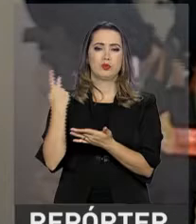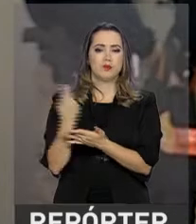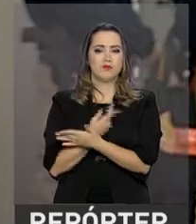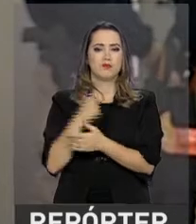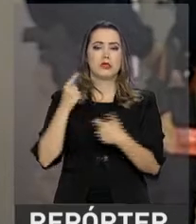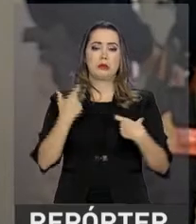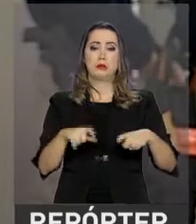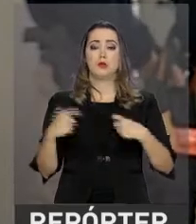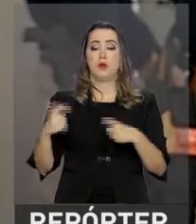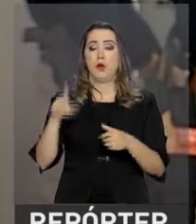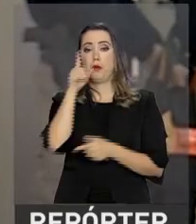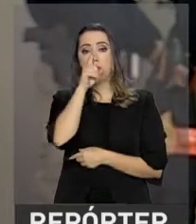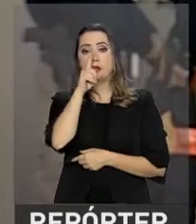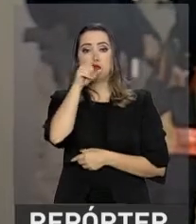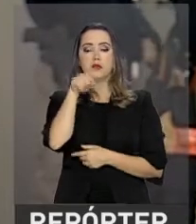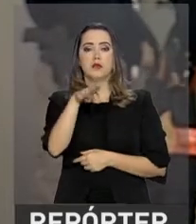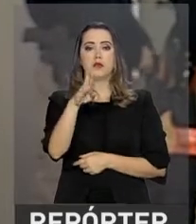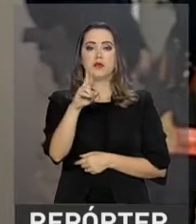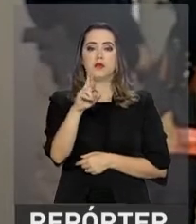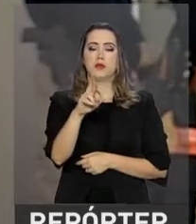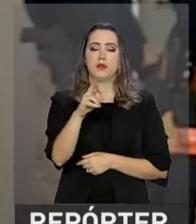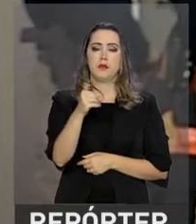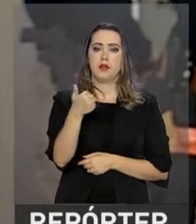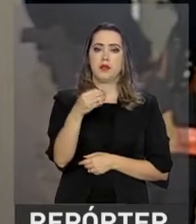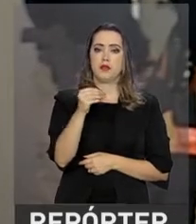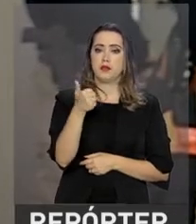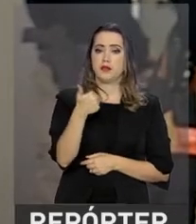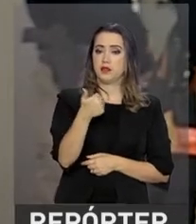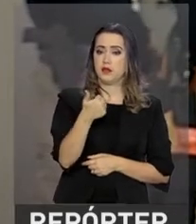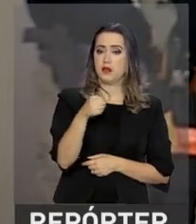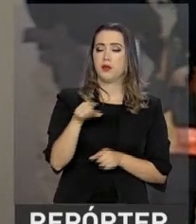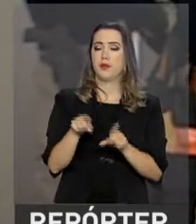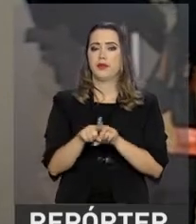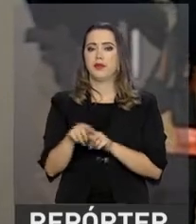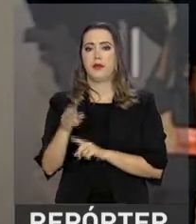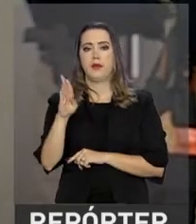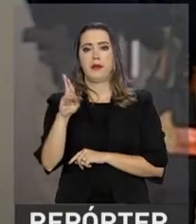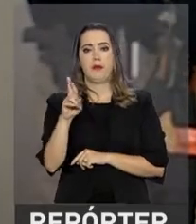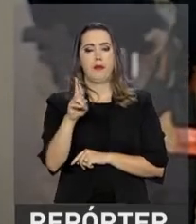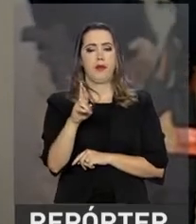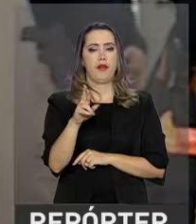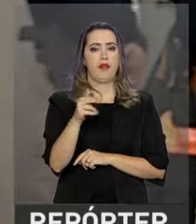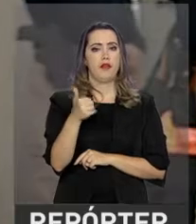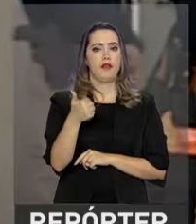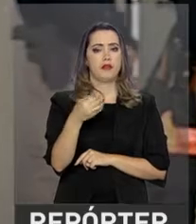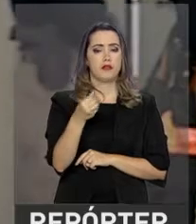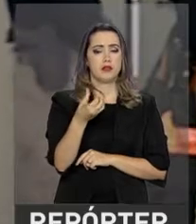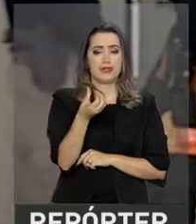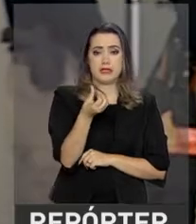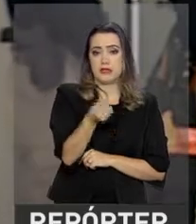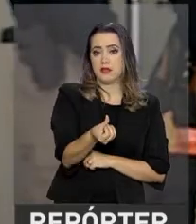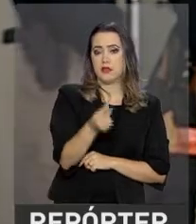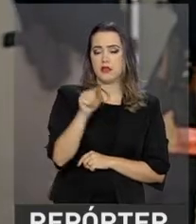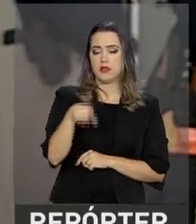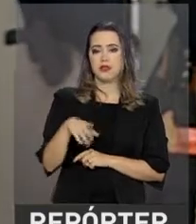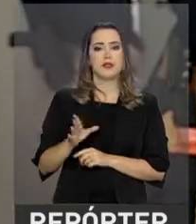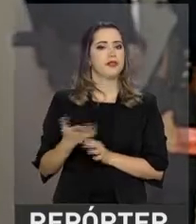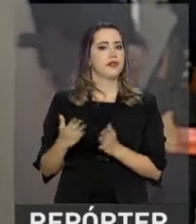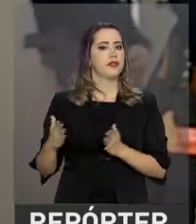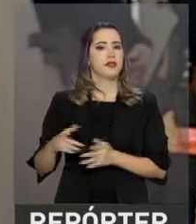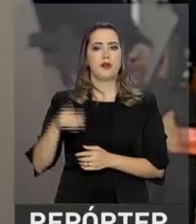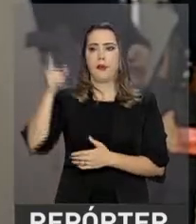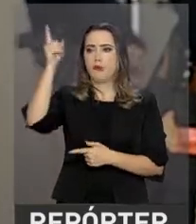de pontos críticos foram as BR-101 e 116, que são estradas que cortam o Brasil de norte a